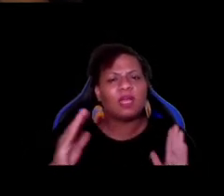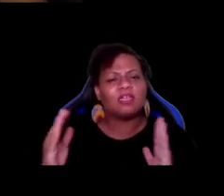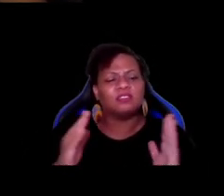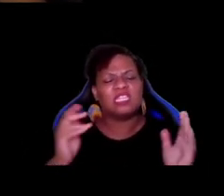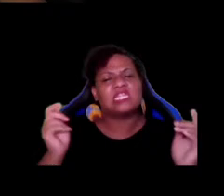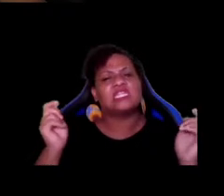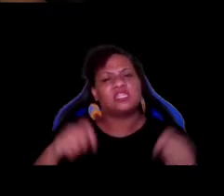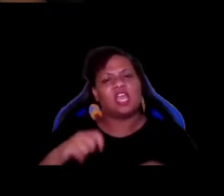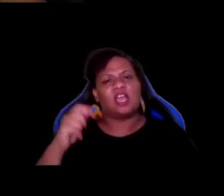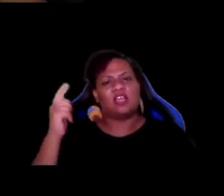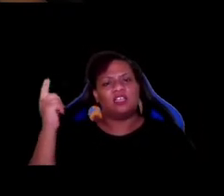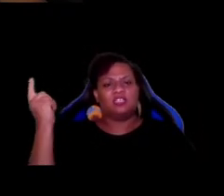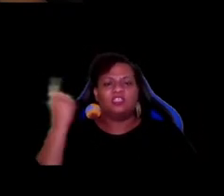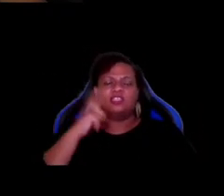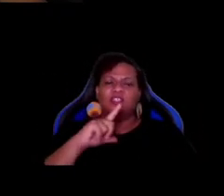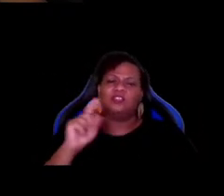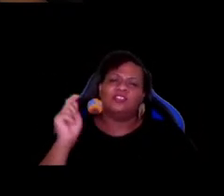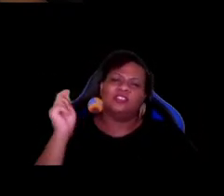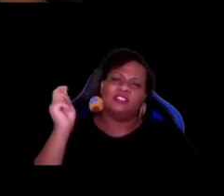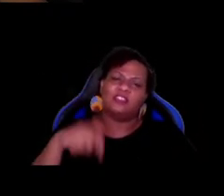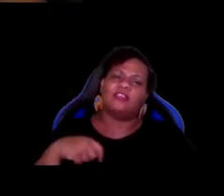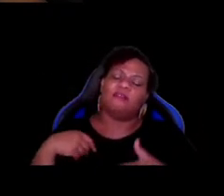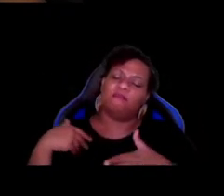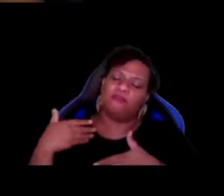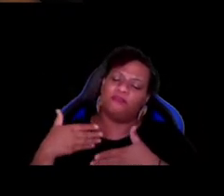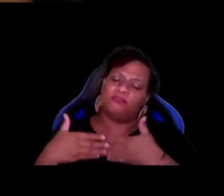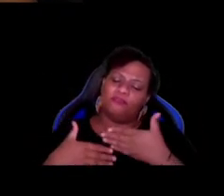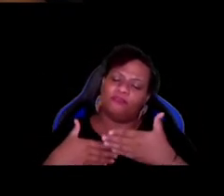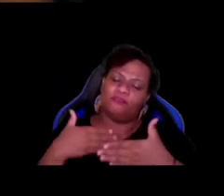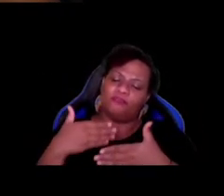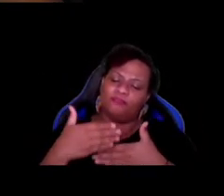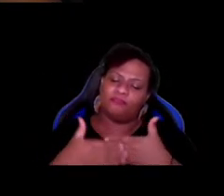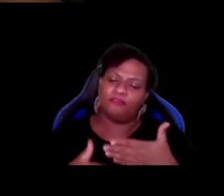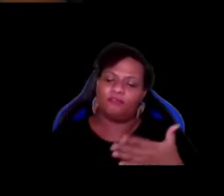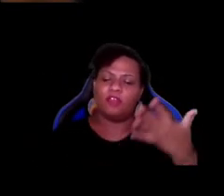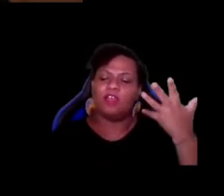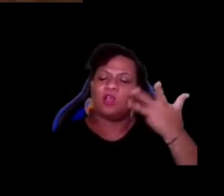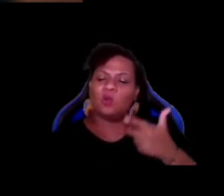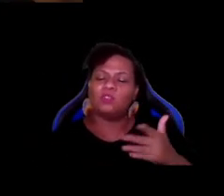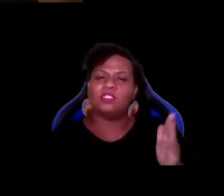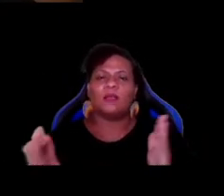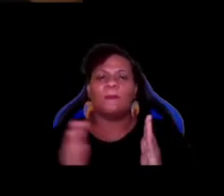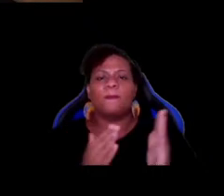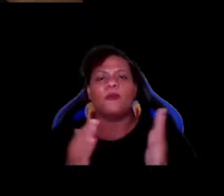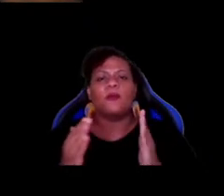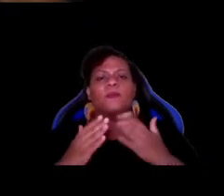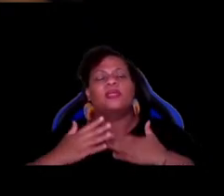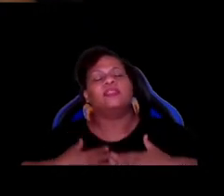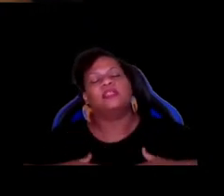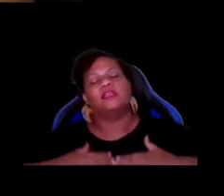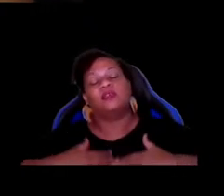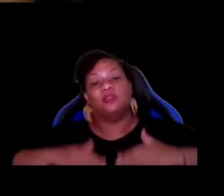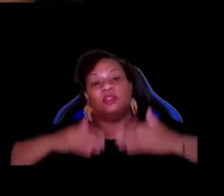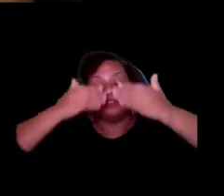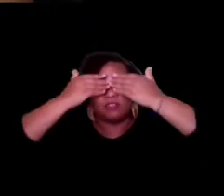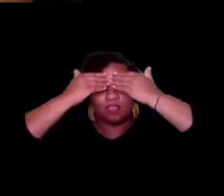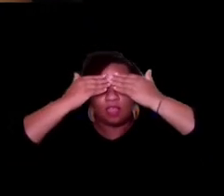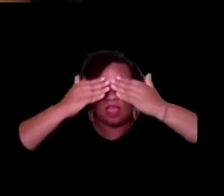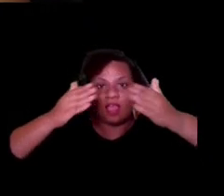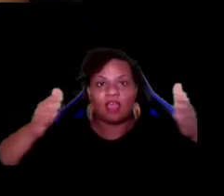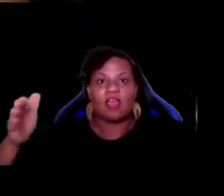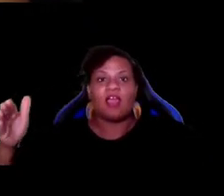consegue. aquilo vem de uma forma tranquila e se abre o portal, né?